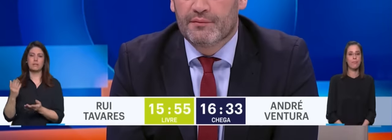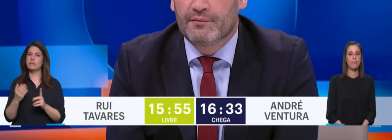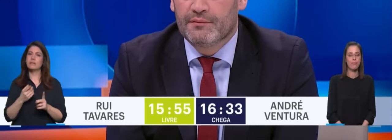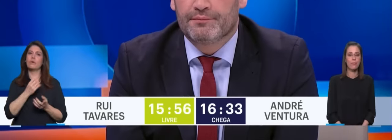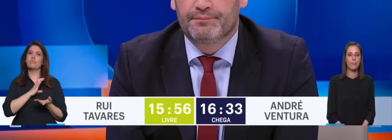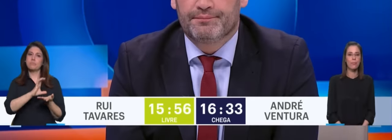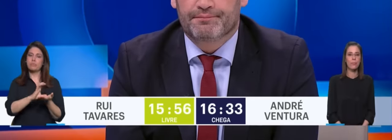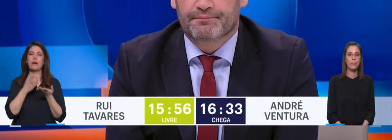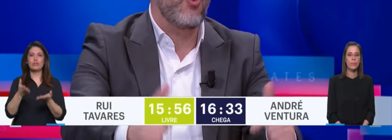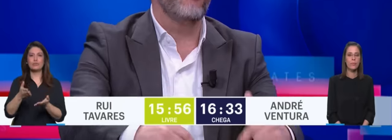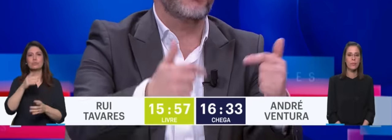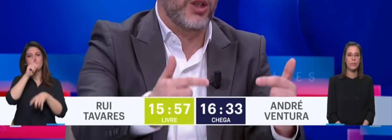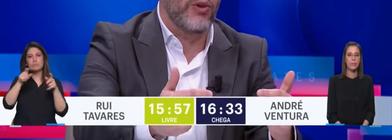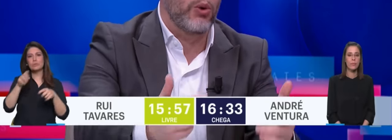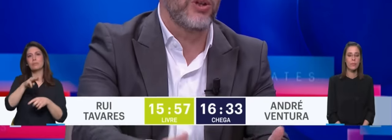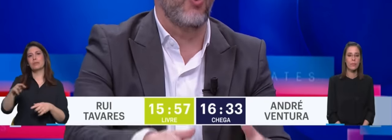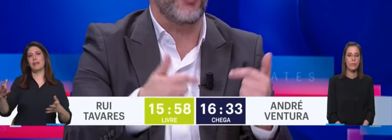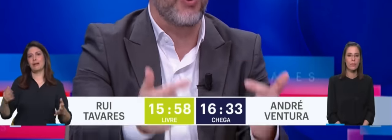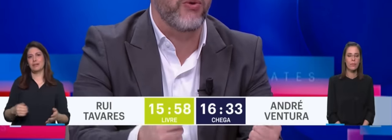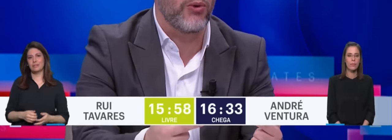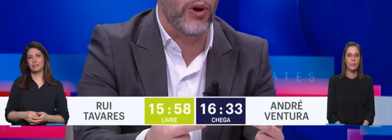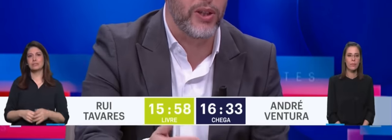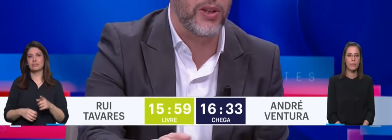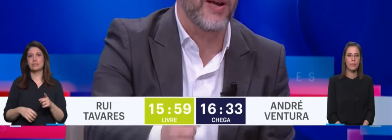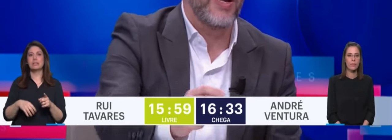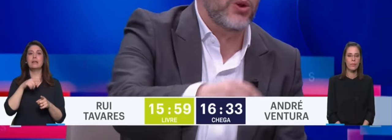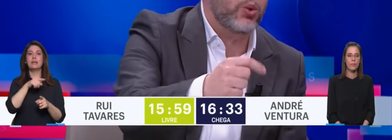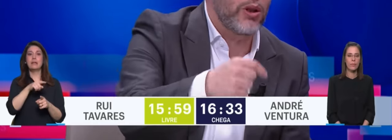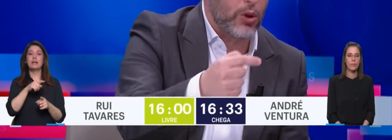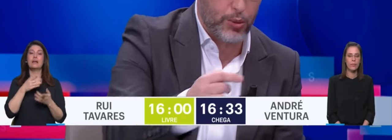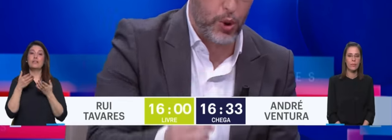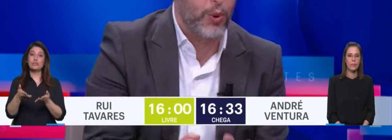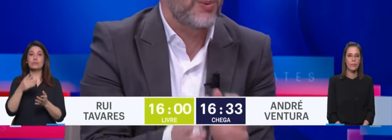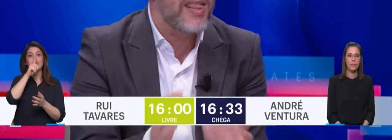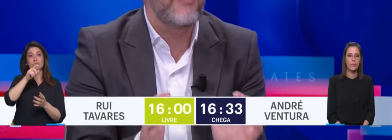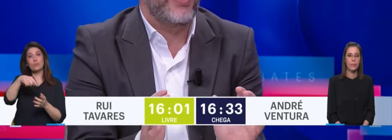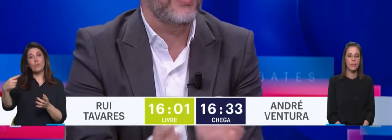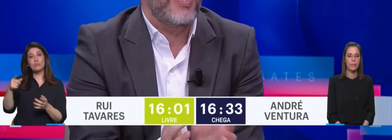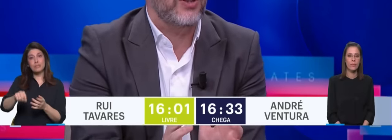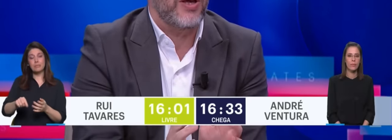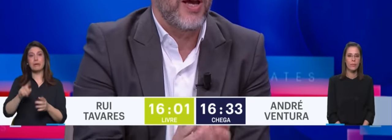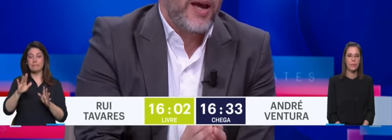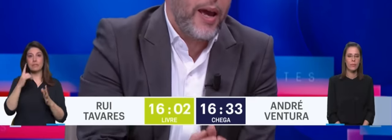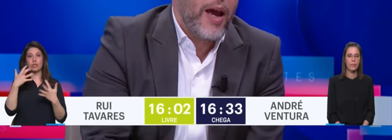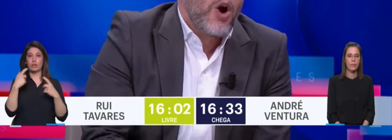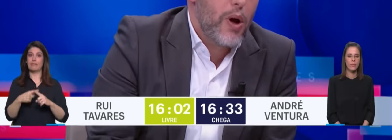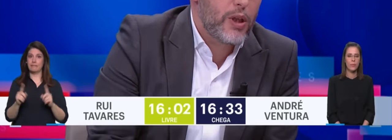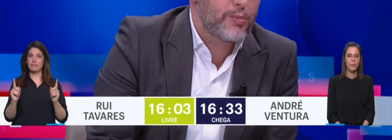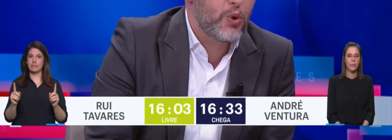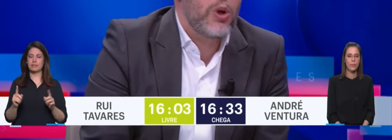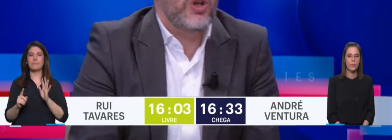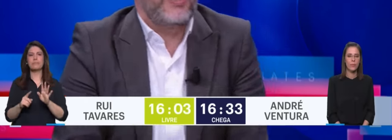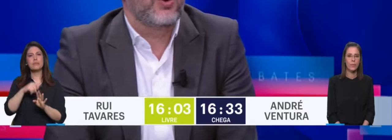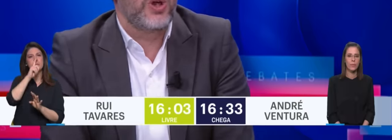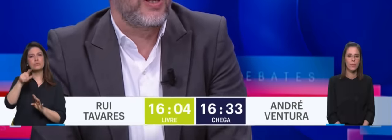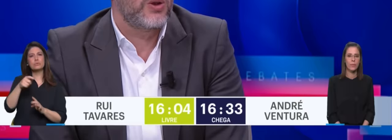ajudar milhares de pessoas e que como as casas valorizam o próprio fund valoriza ajudando as outras pessoas depois porque a diferença é esta é quantas